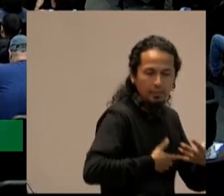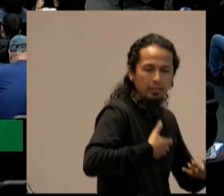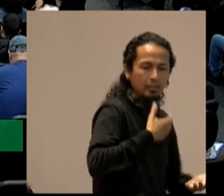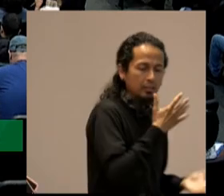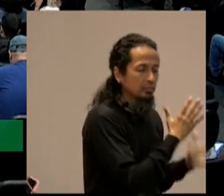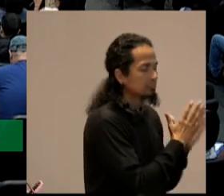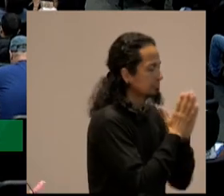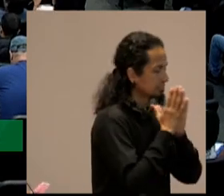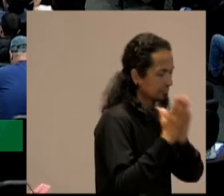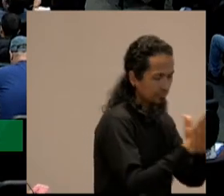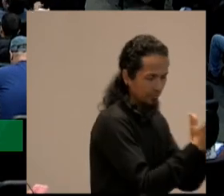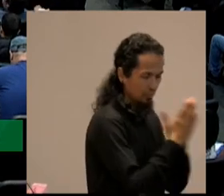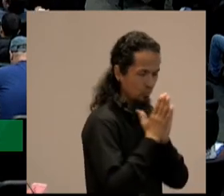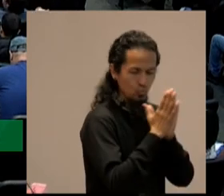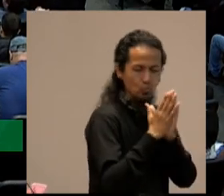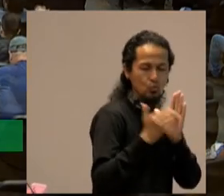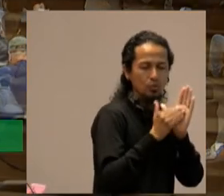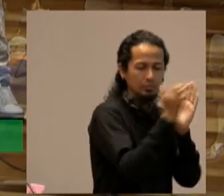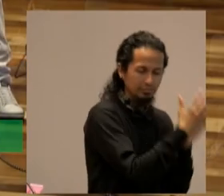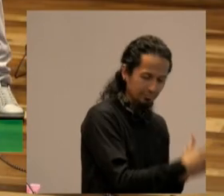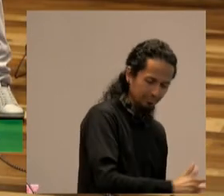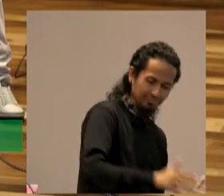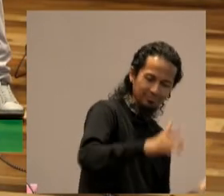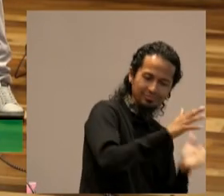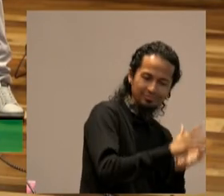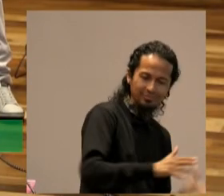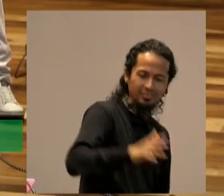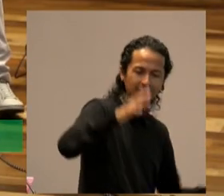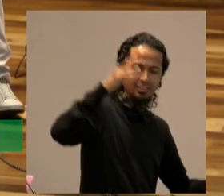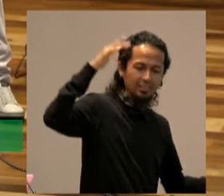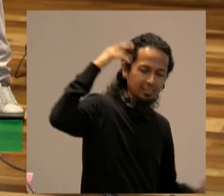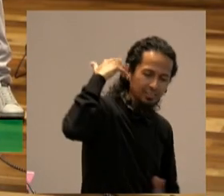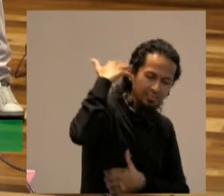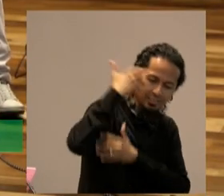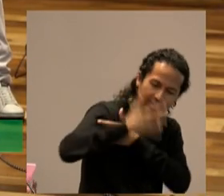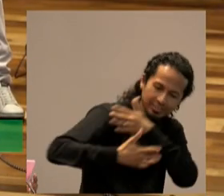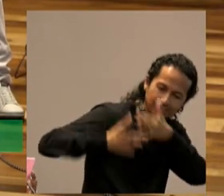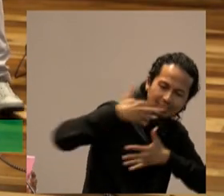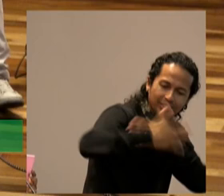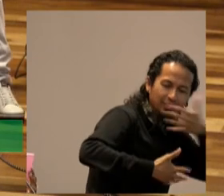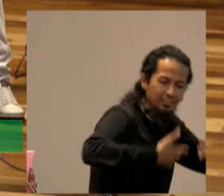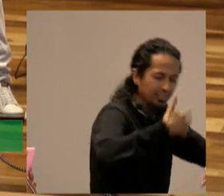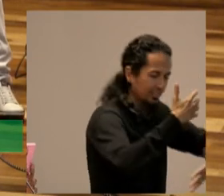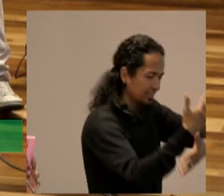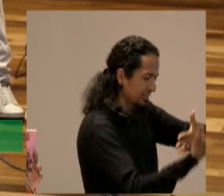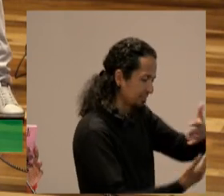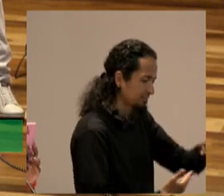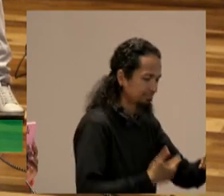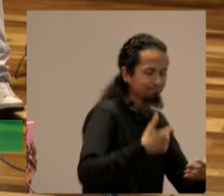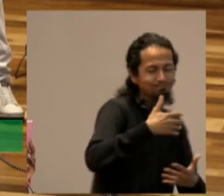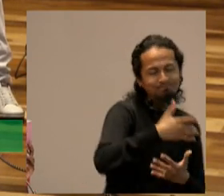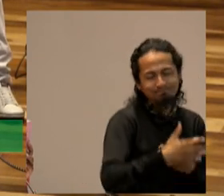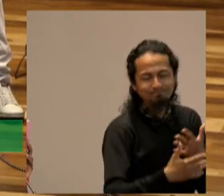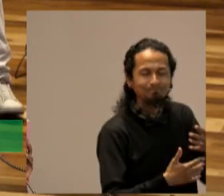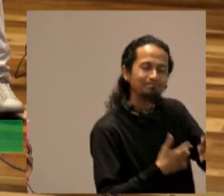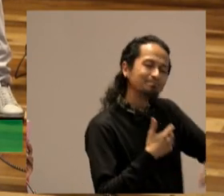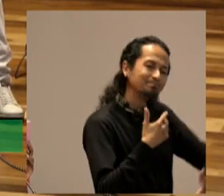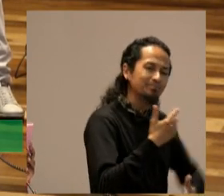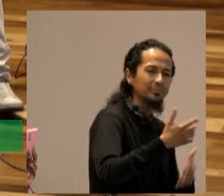e glória, paira para além da história. Ozu, Oba, Iala,